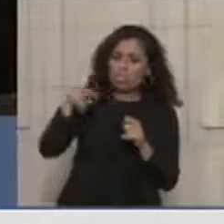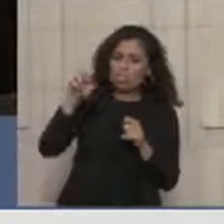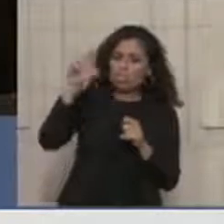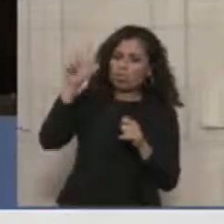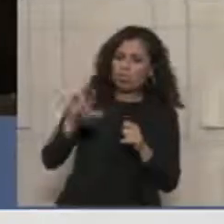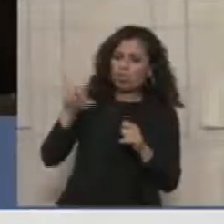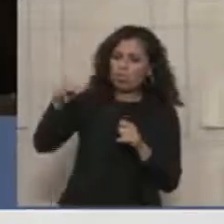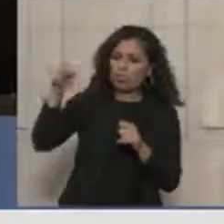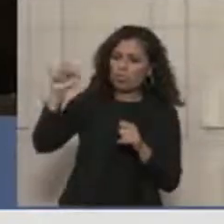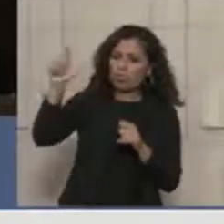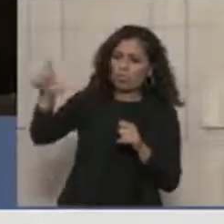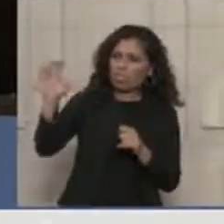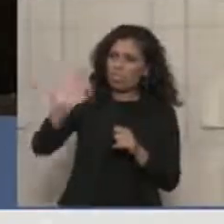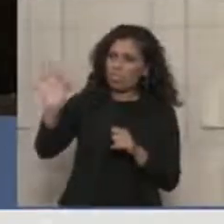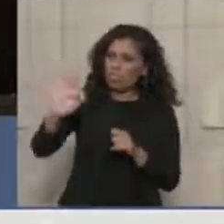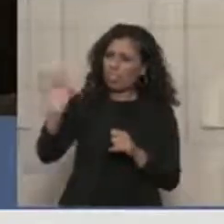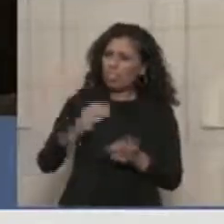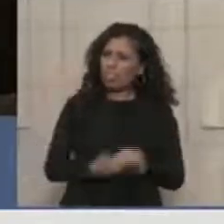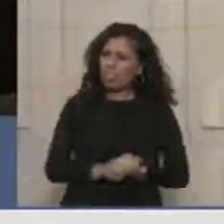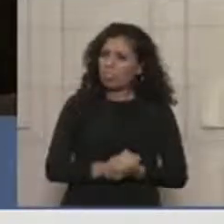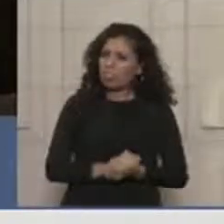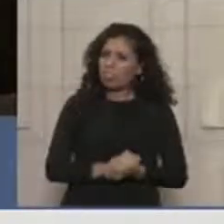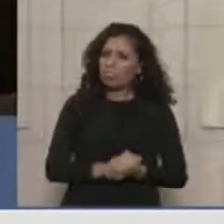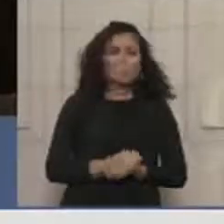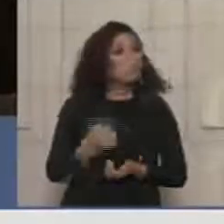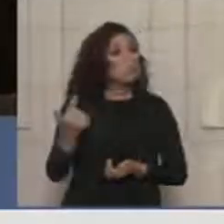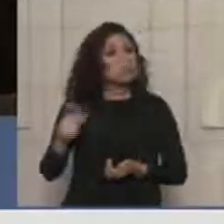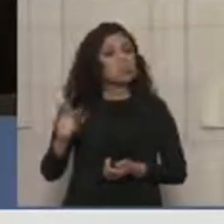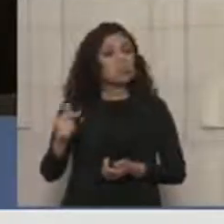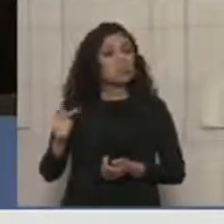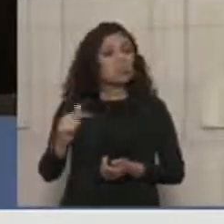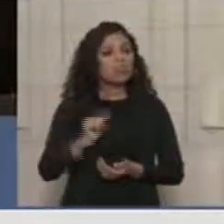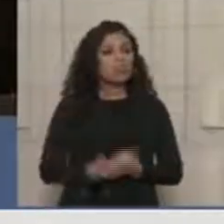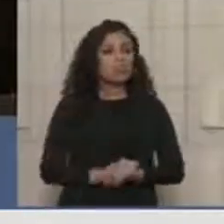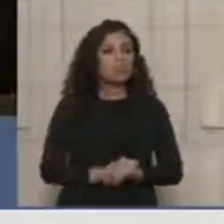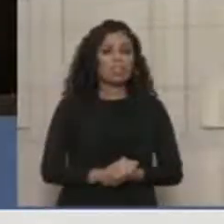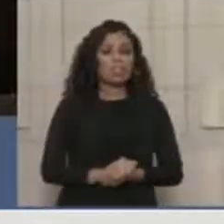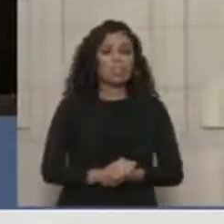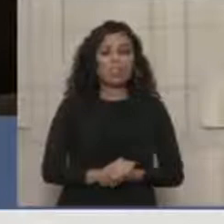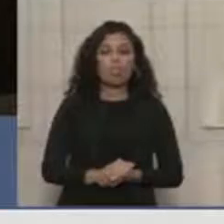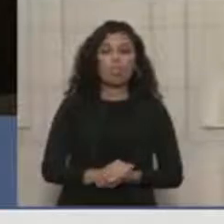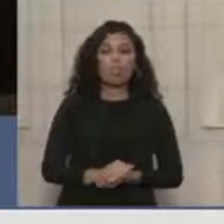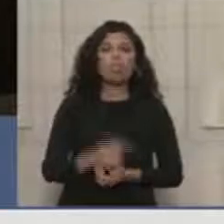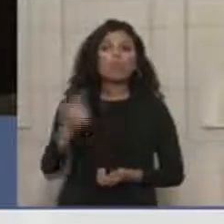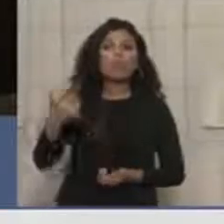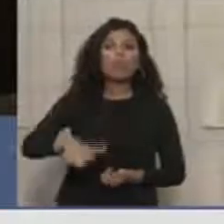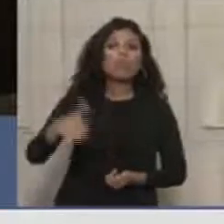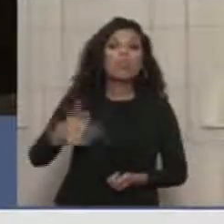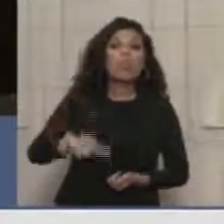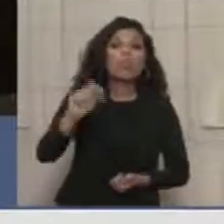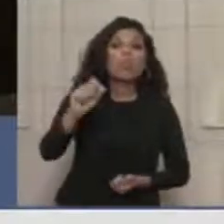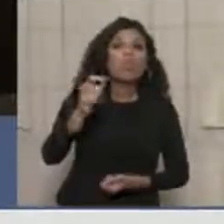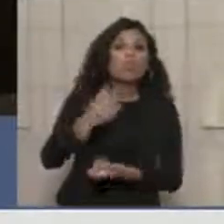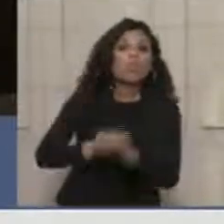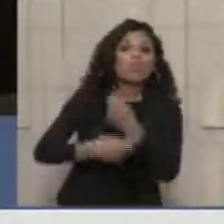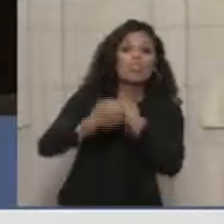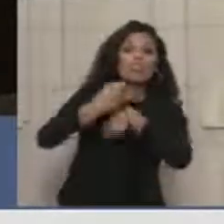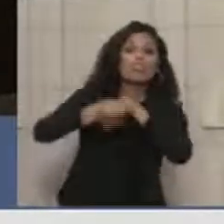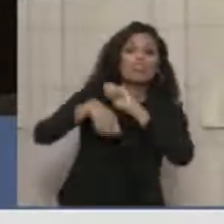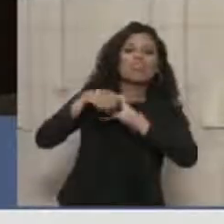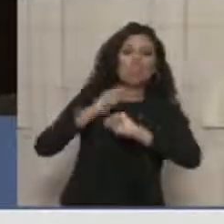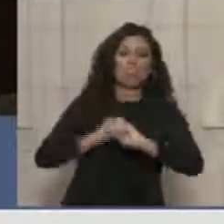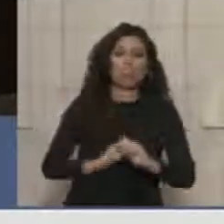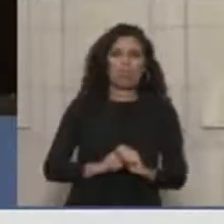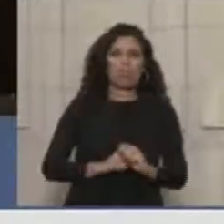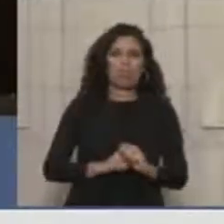uma centralização de informações, na verdade, não há administração. O que há é um